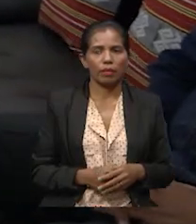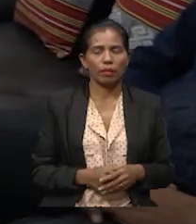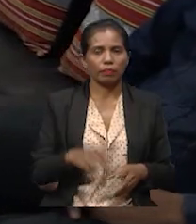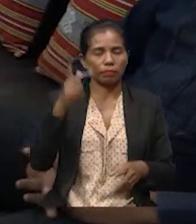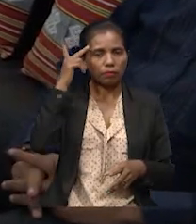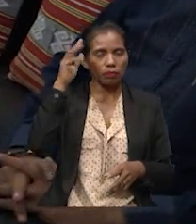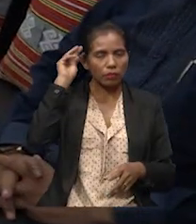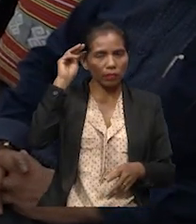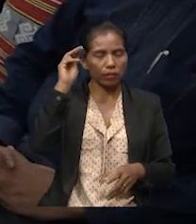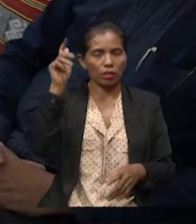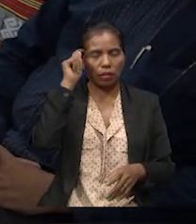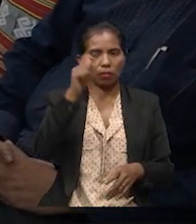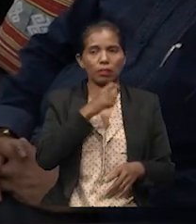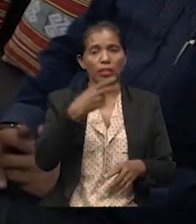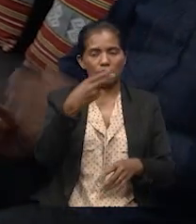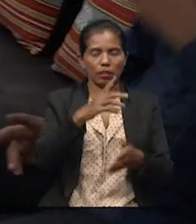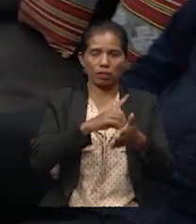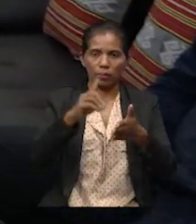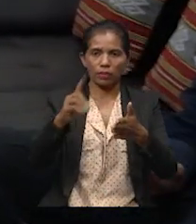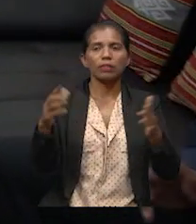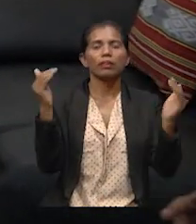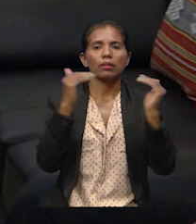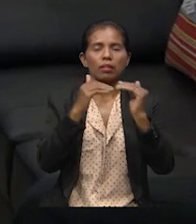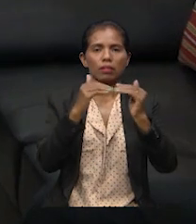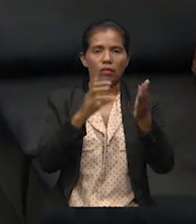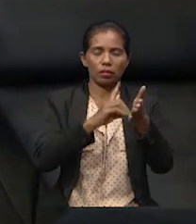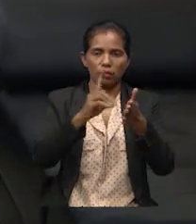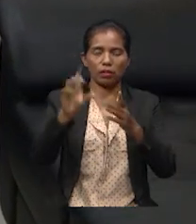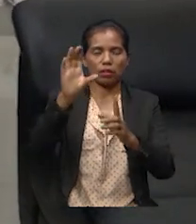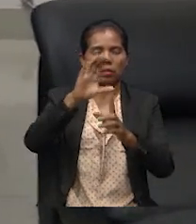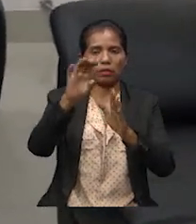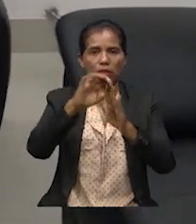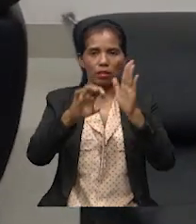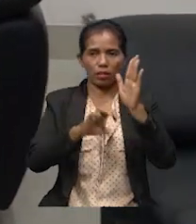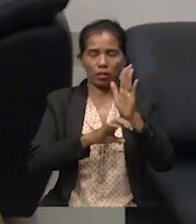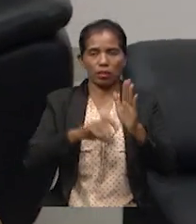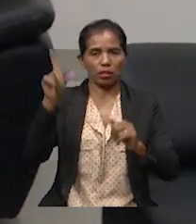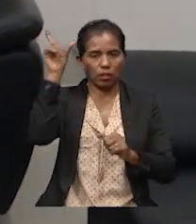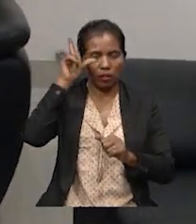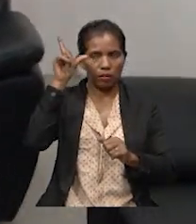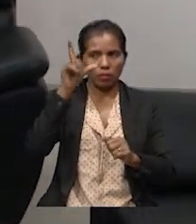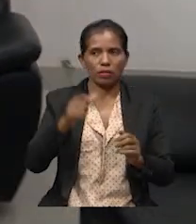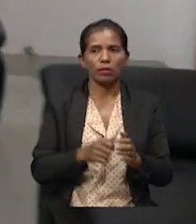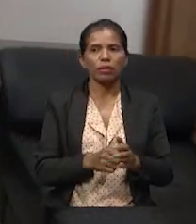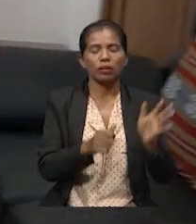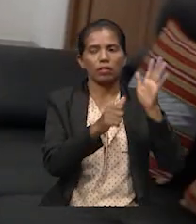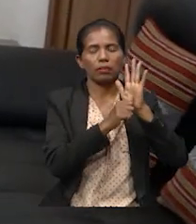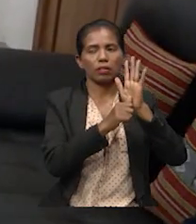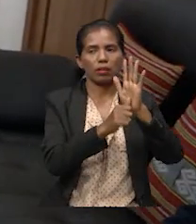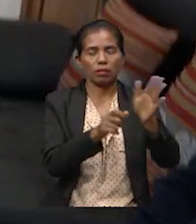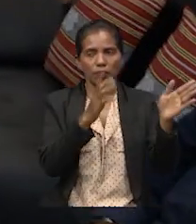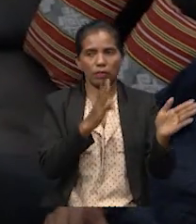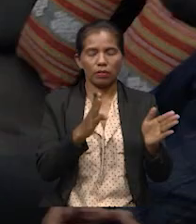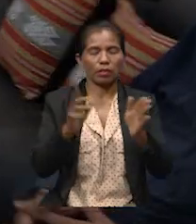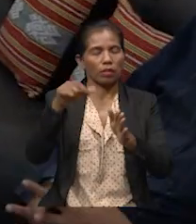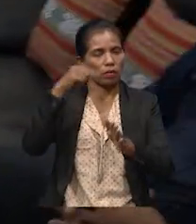Primeiro-ministro Tarumatarua, quinta semana, né? Encontro semanal com o chefe de Estado Francisco Guterres Lolo, onde apresenta a preparação do